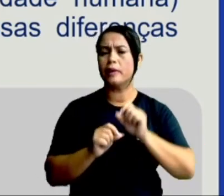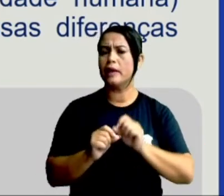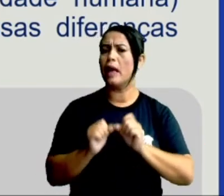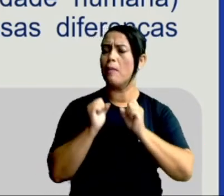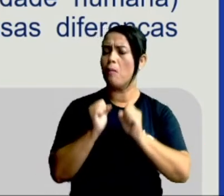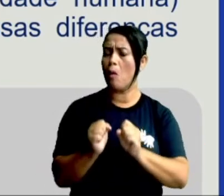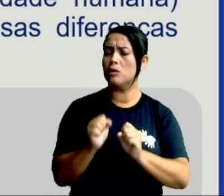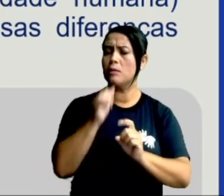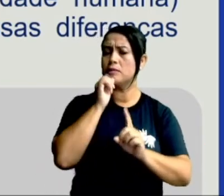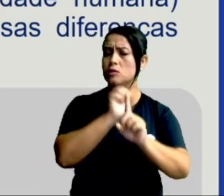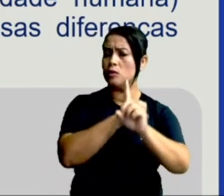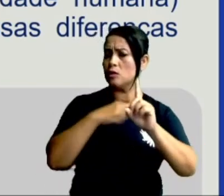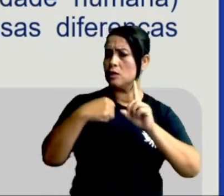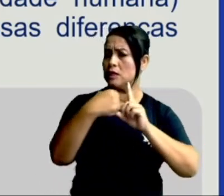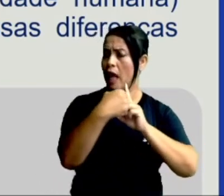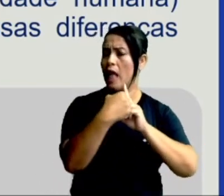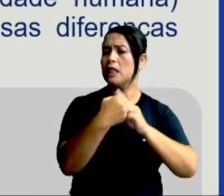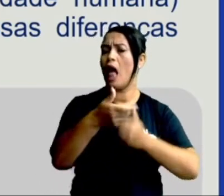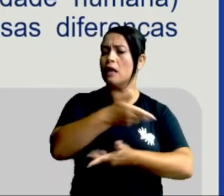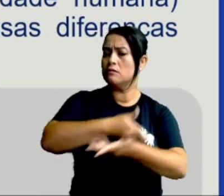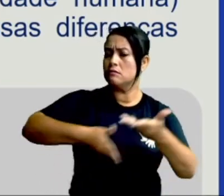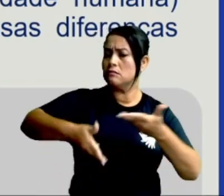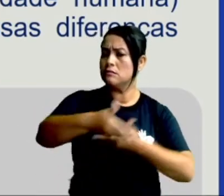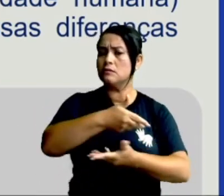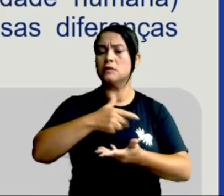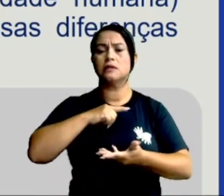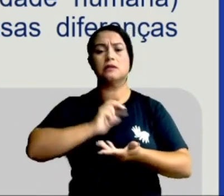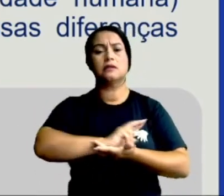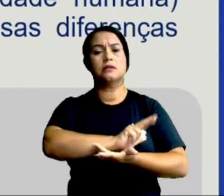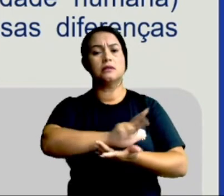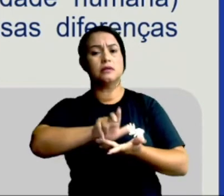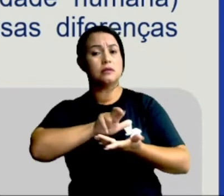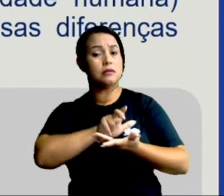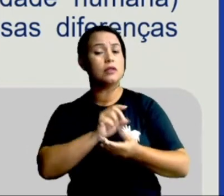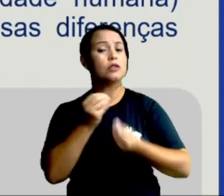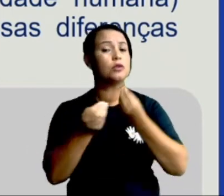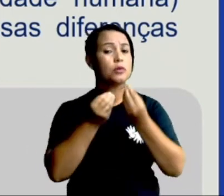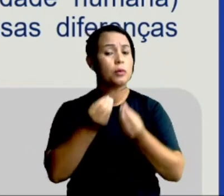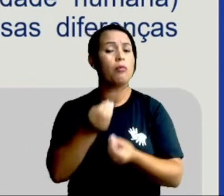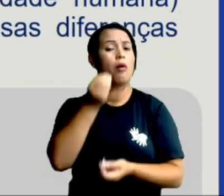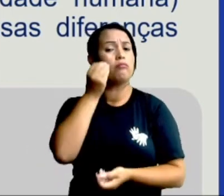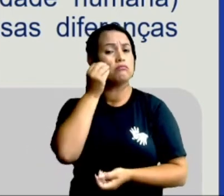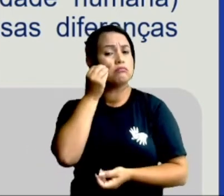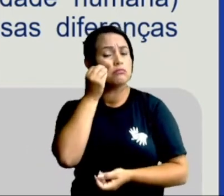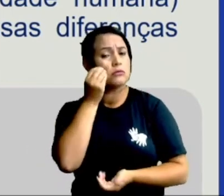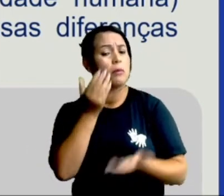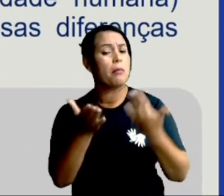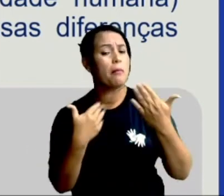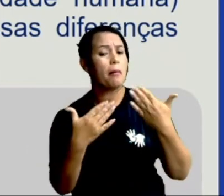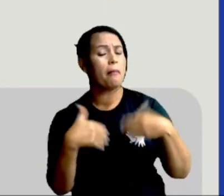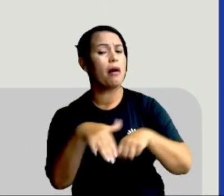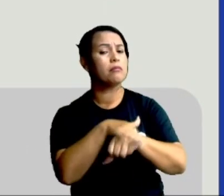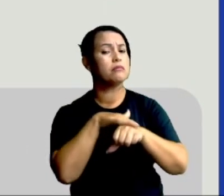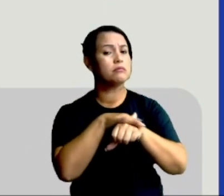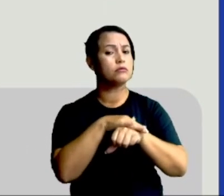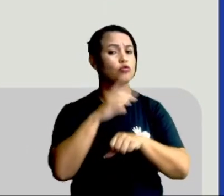numa sociedade aberta, a convivência dessas diferenças oportunize um diálogo mais